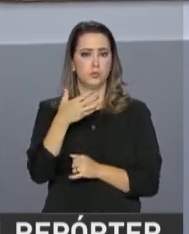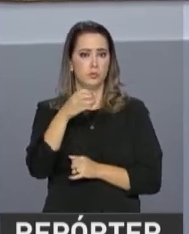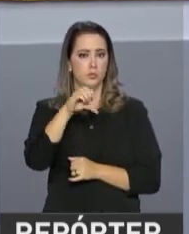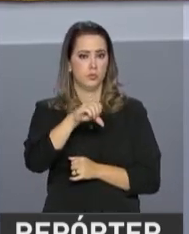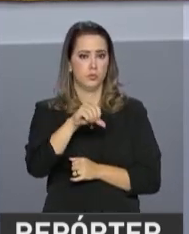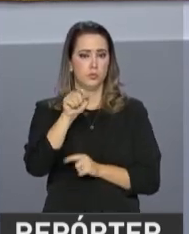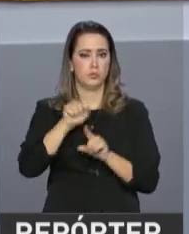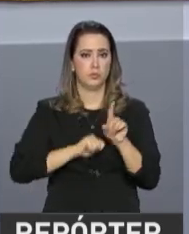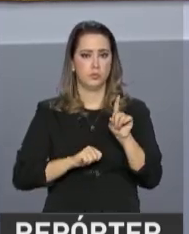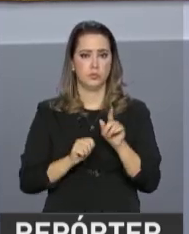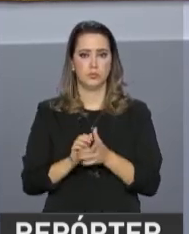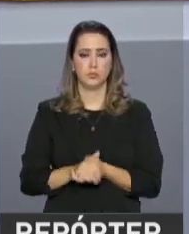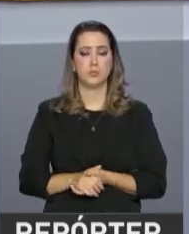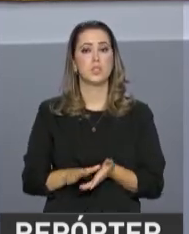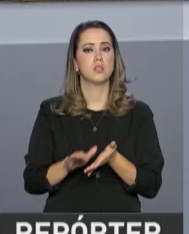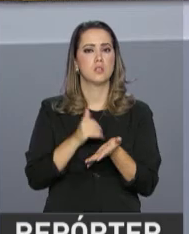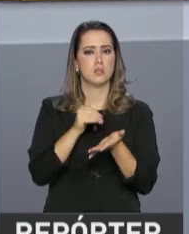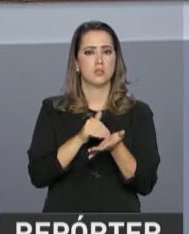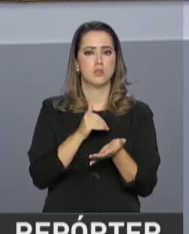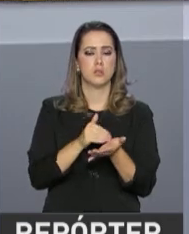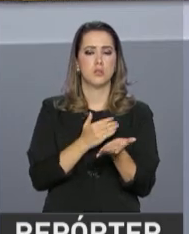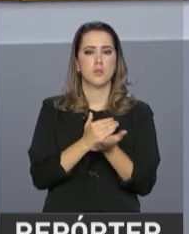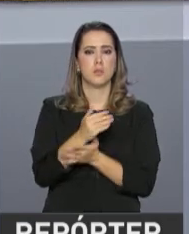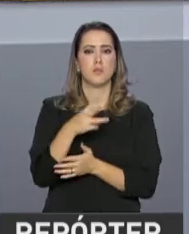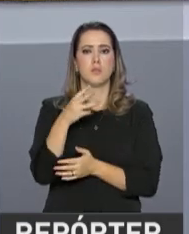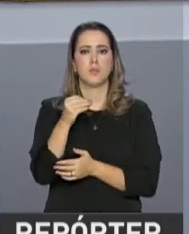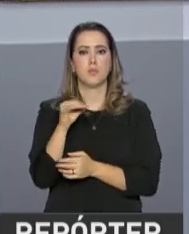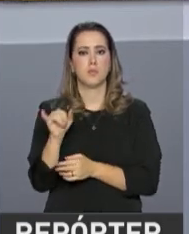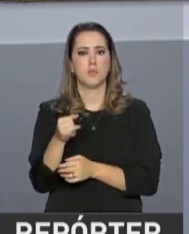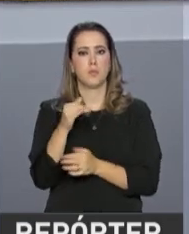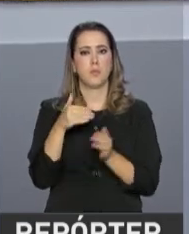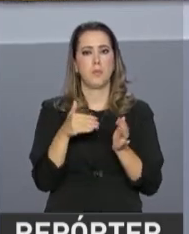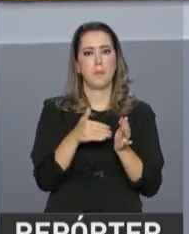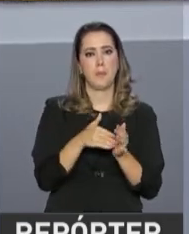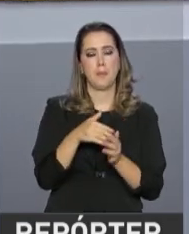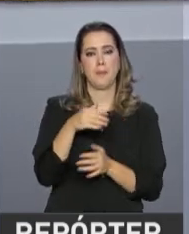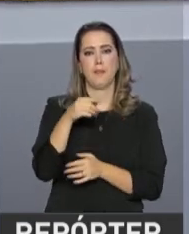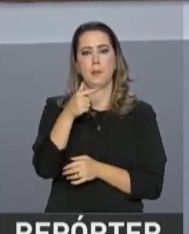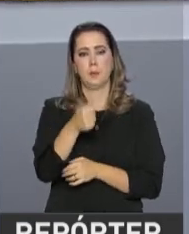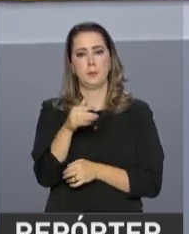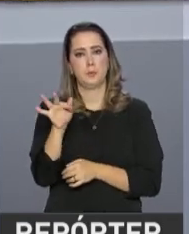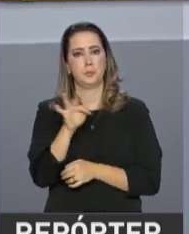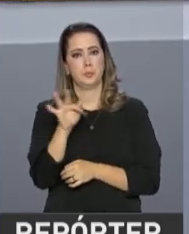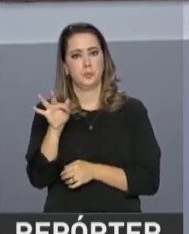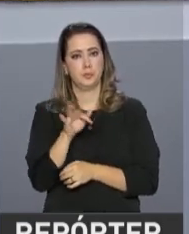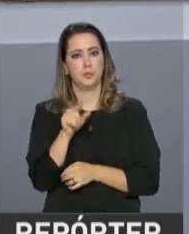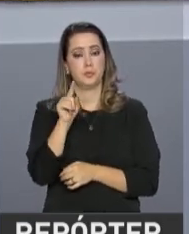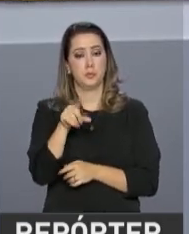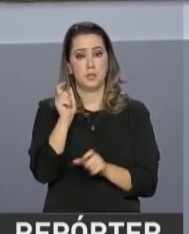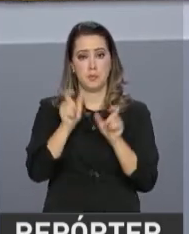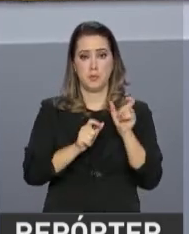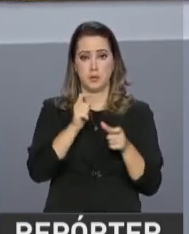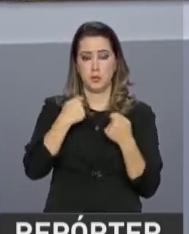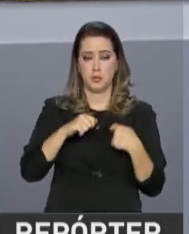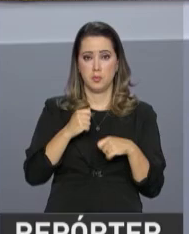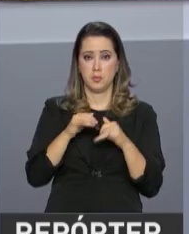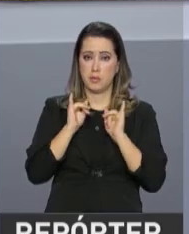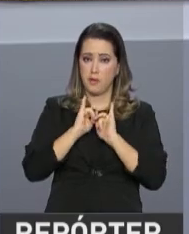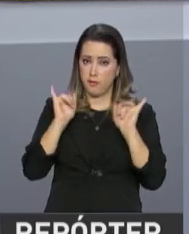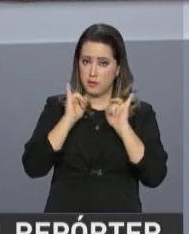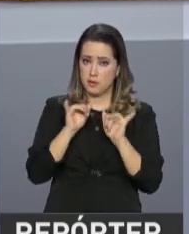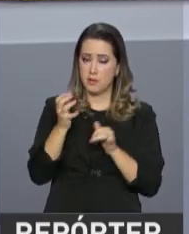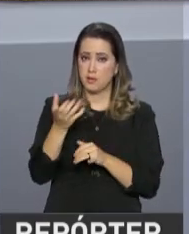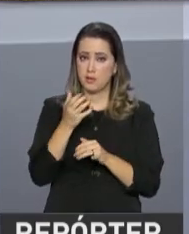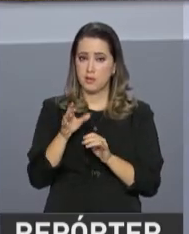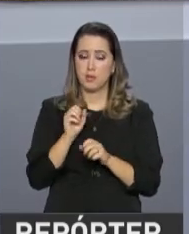29 deste mês as matrículas serão entre os dias 30 de janeiro e 7 de fevereiro e o candidato deve manifestar interesse